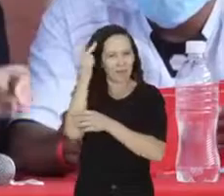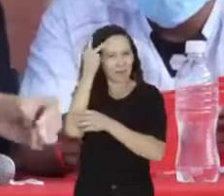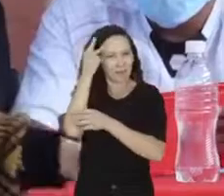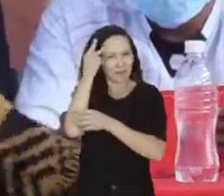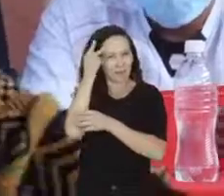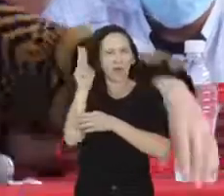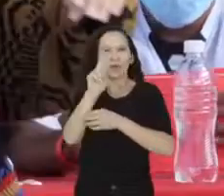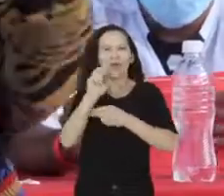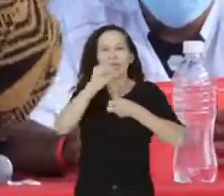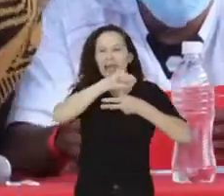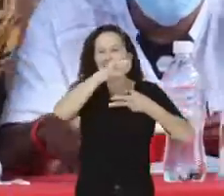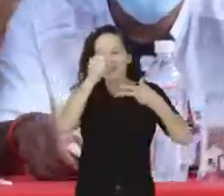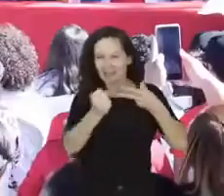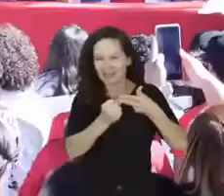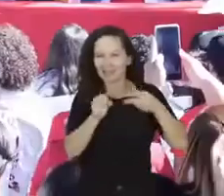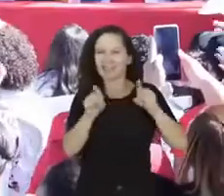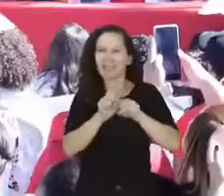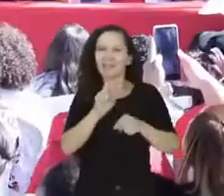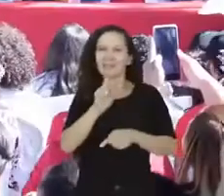Sisu.